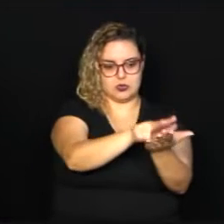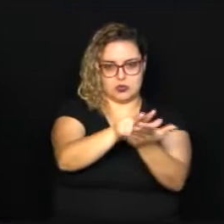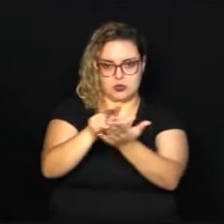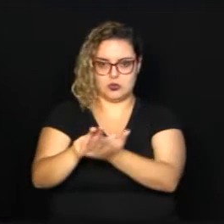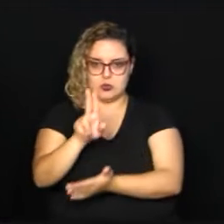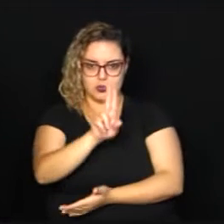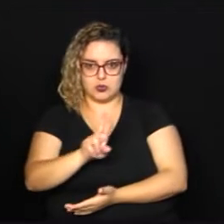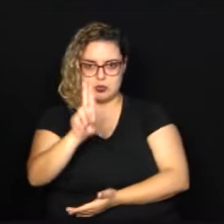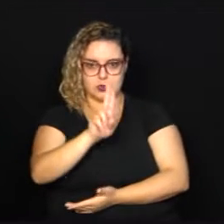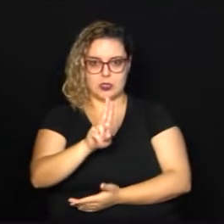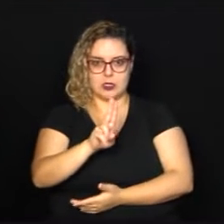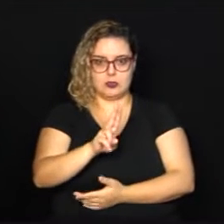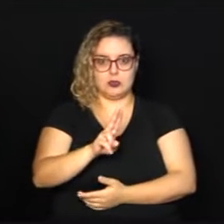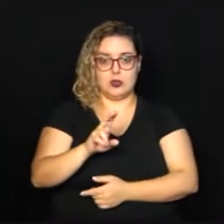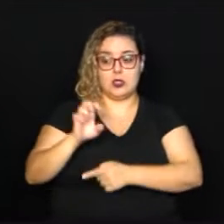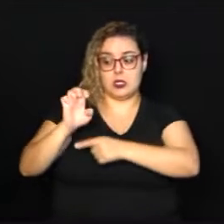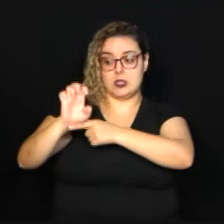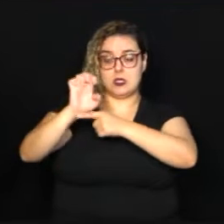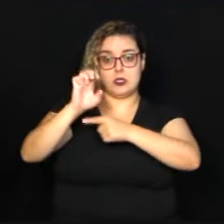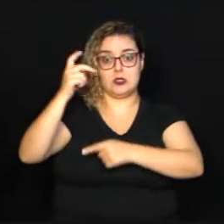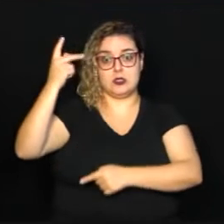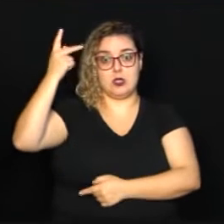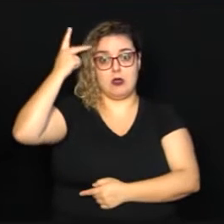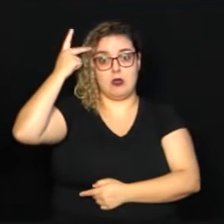a Grande São Paulo está com